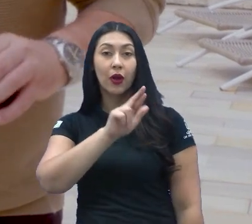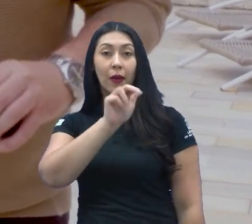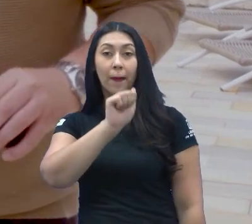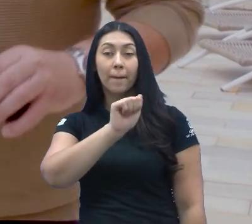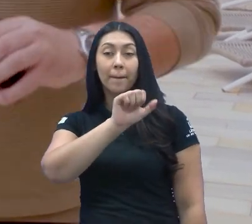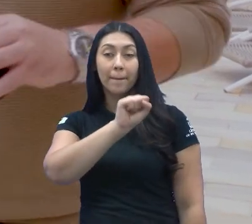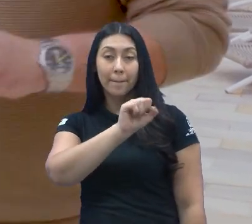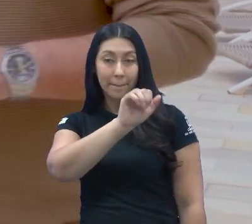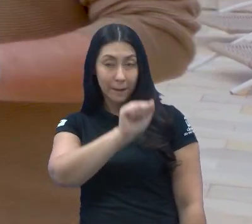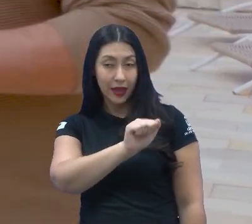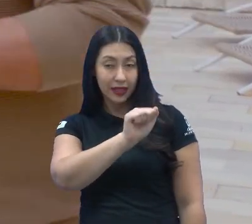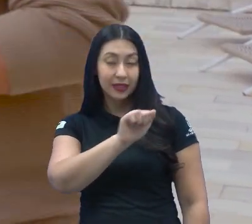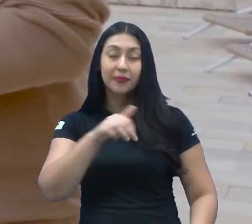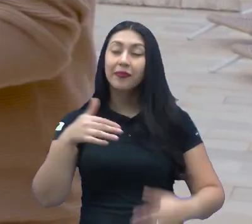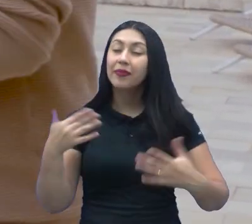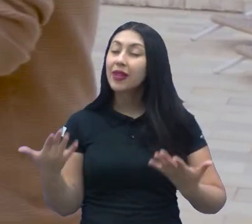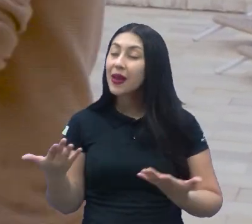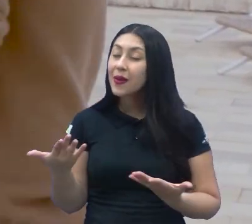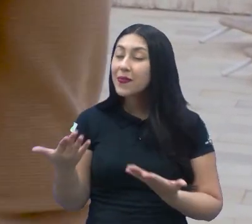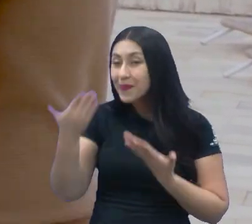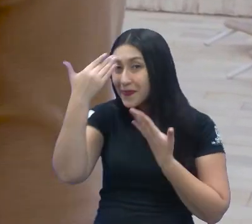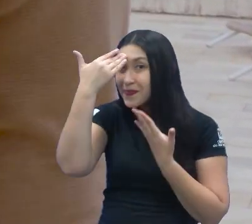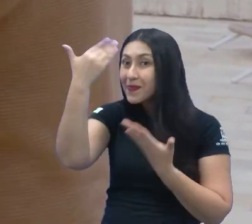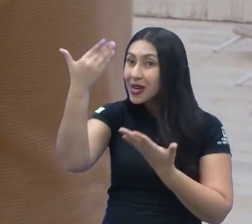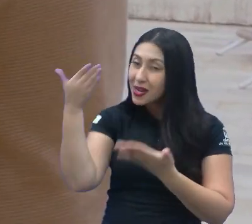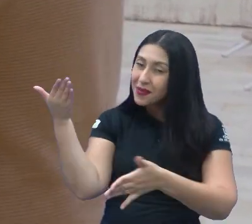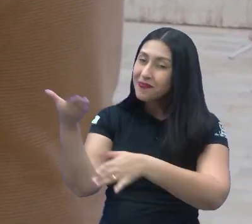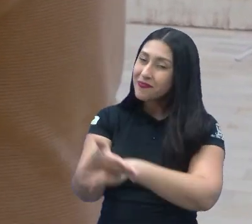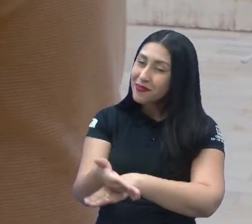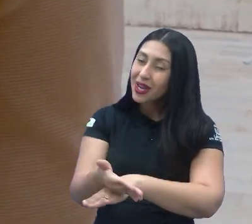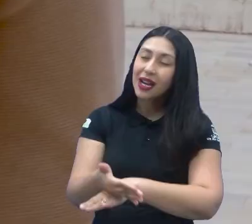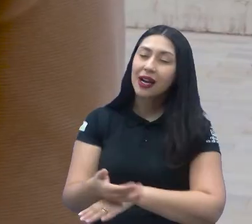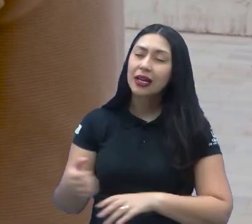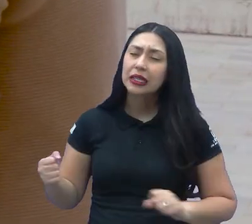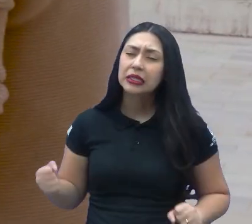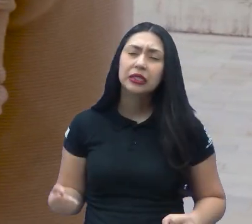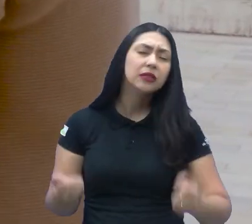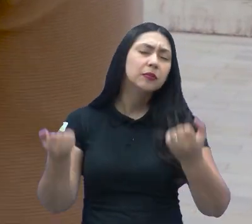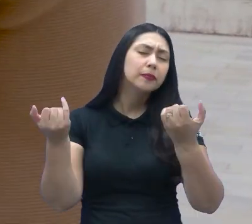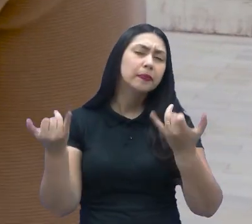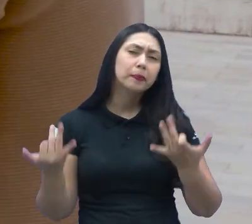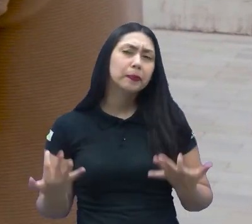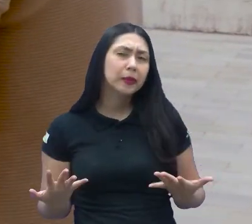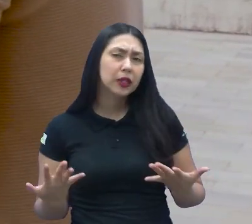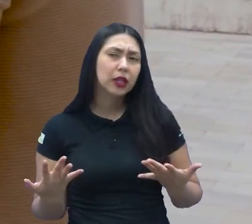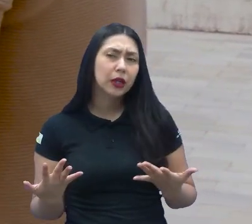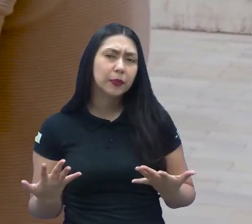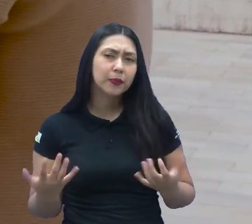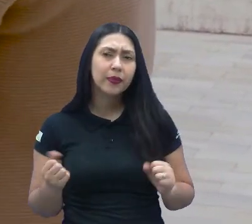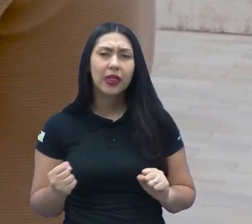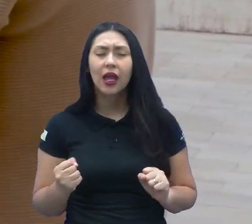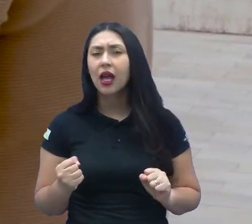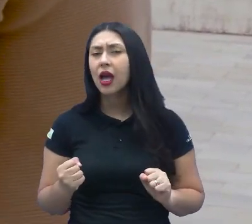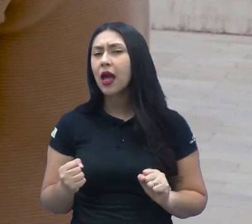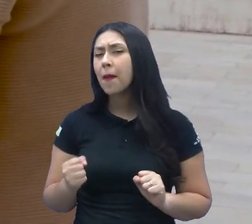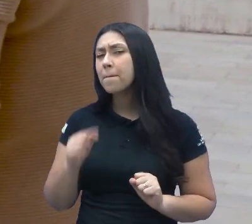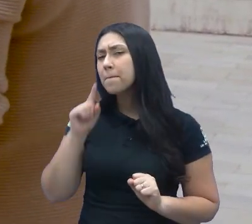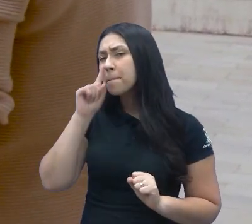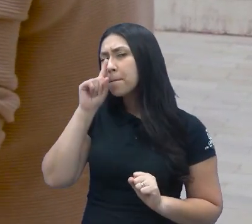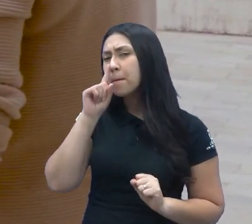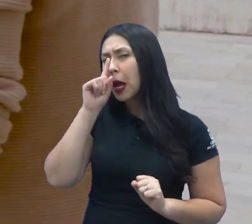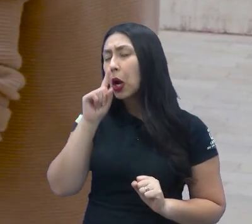Salvamento Aquático. Flávia, muito obrigado pela sua participação. Conta pra gente, né, os riscos. Os pais devem